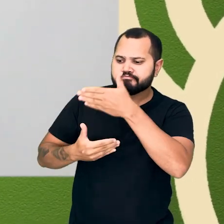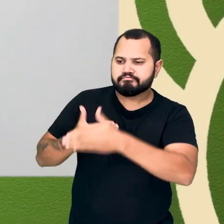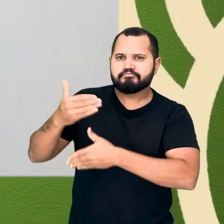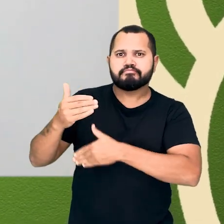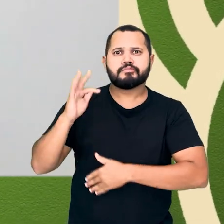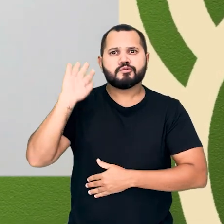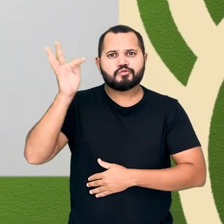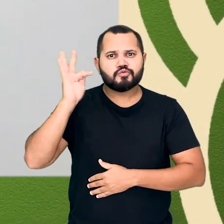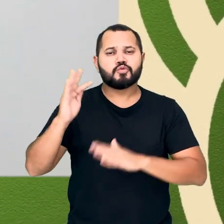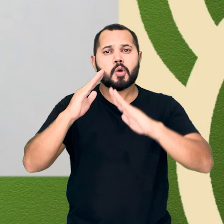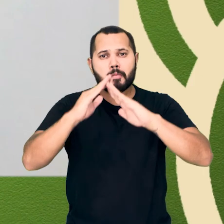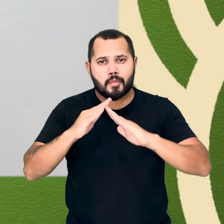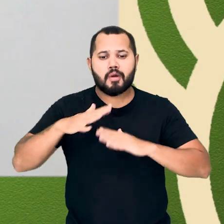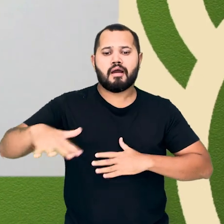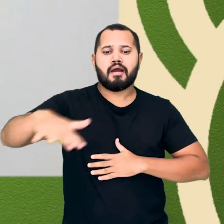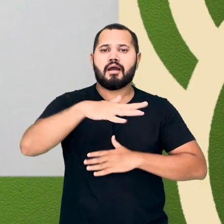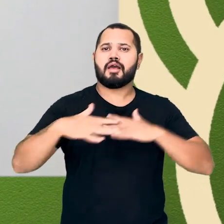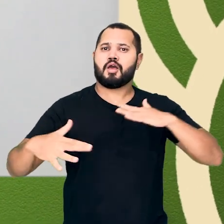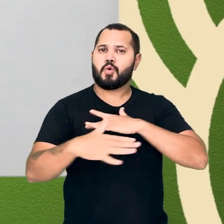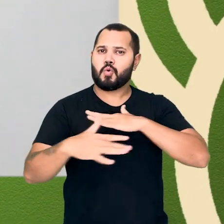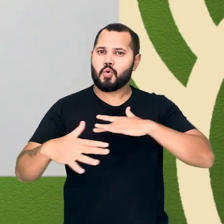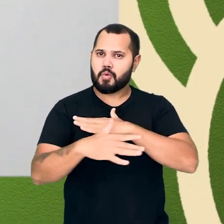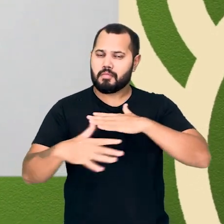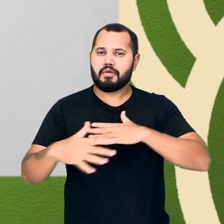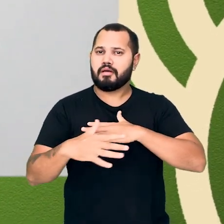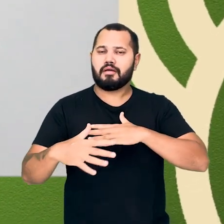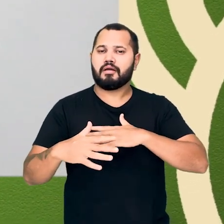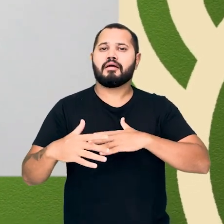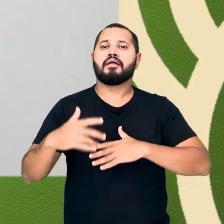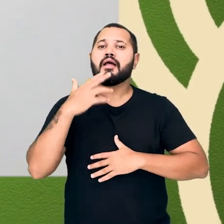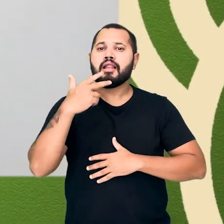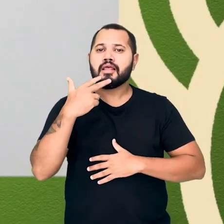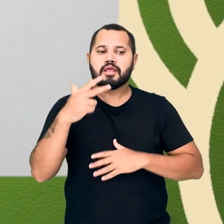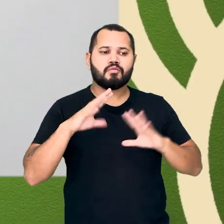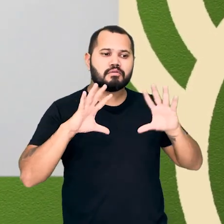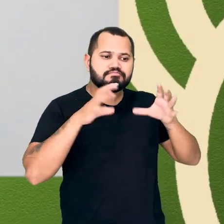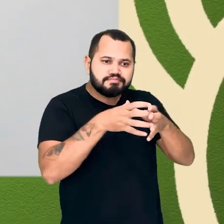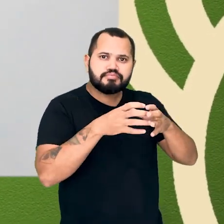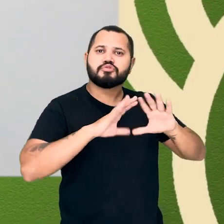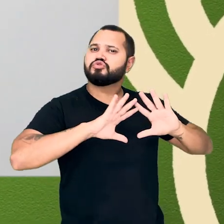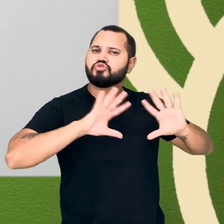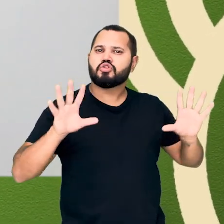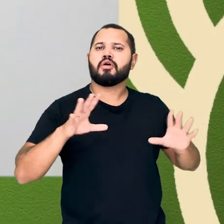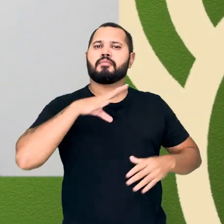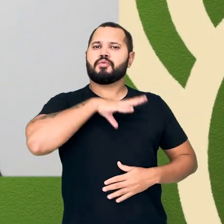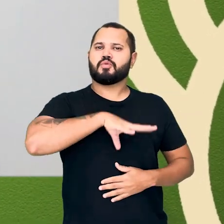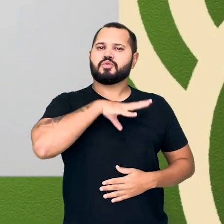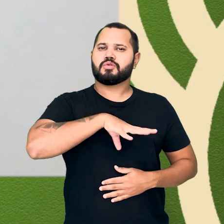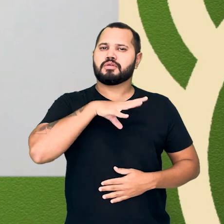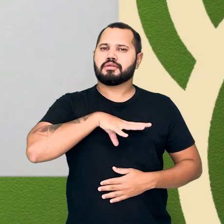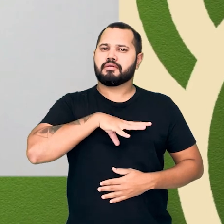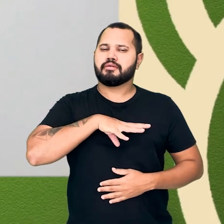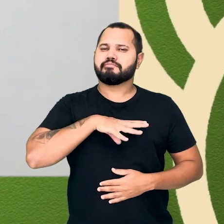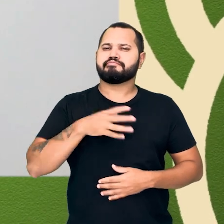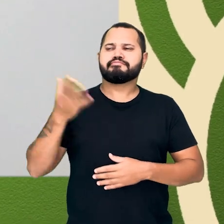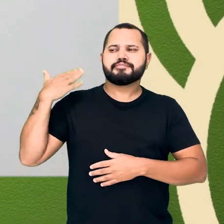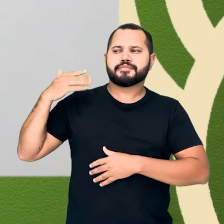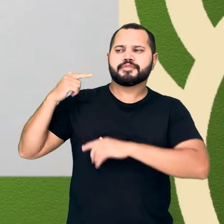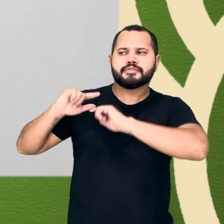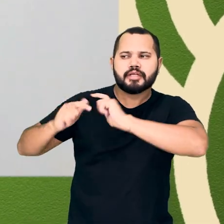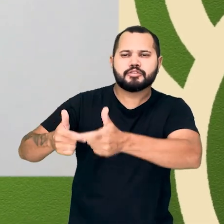que residem nas áreas urbanas, elas acabam se tornando monolíngues de língua portuguesa. E aí acontece, né, abandonam